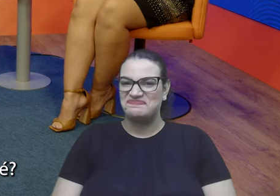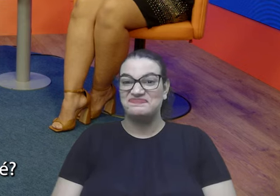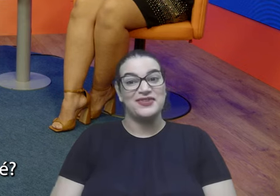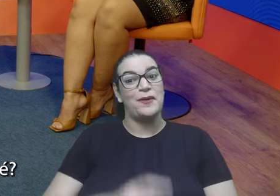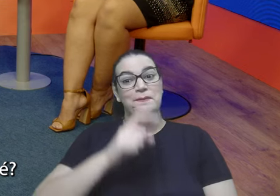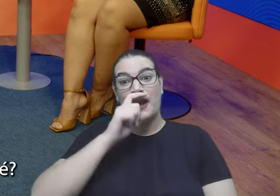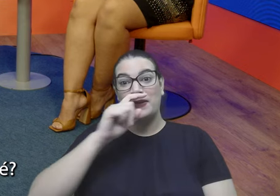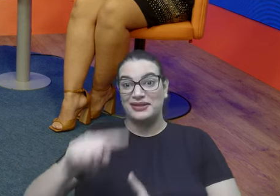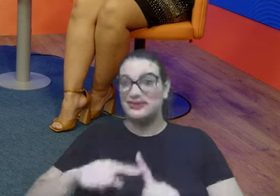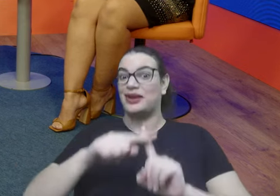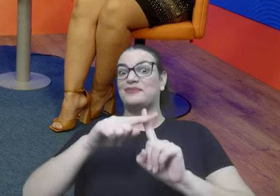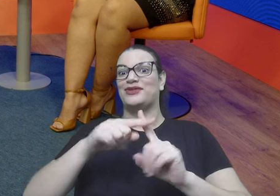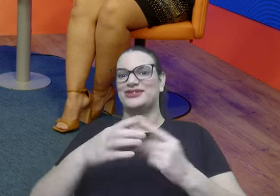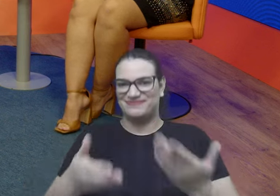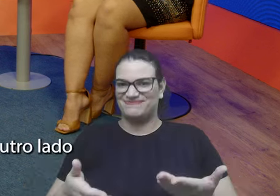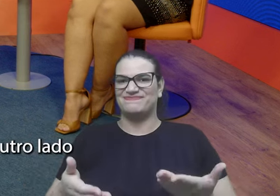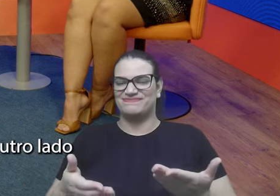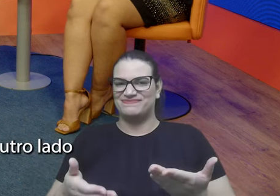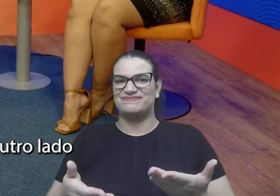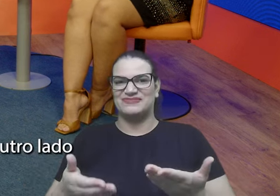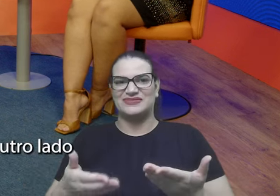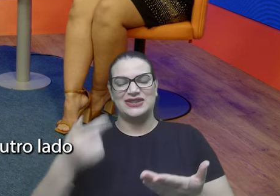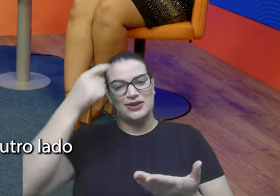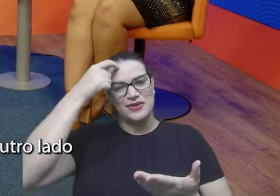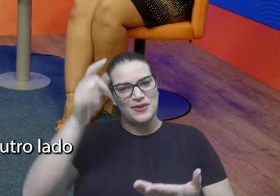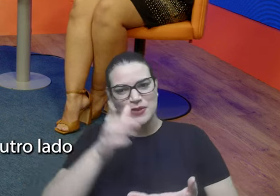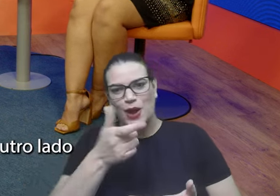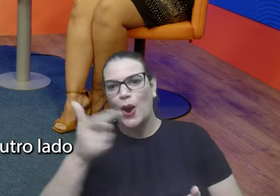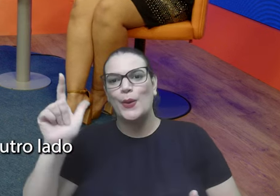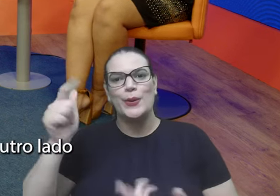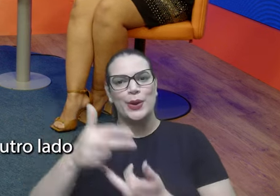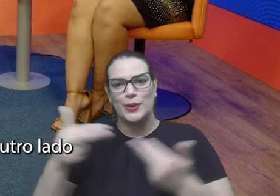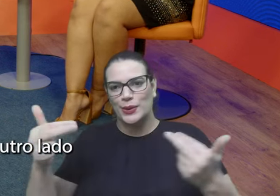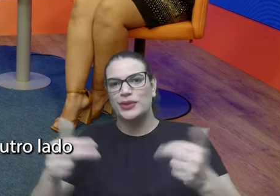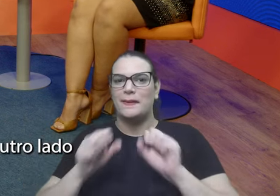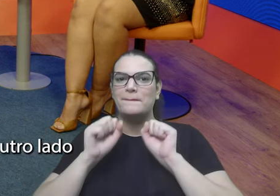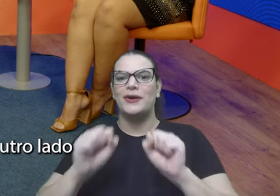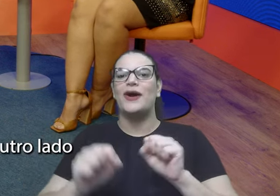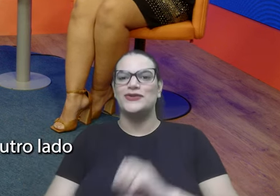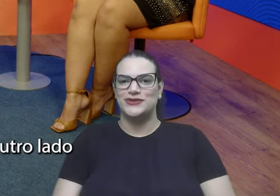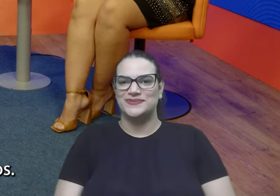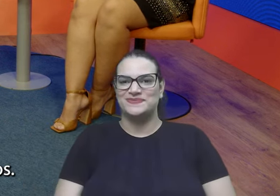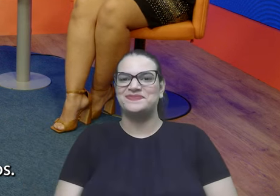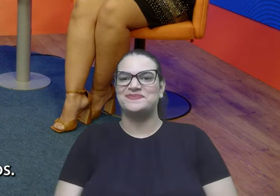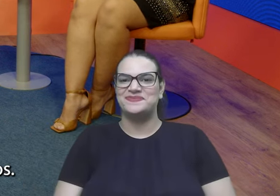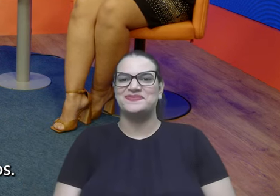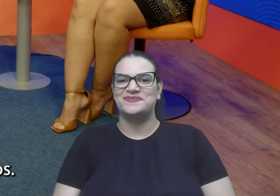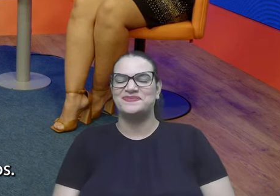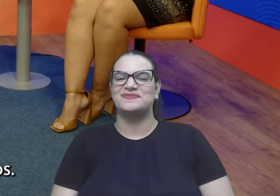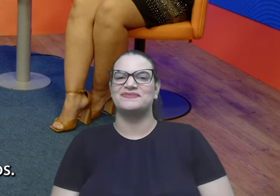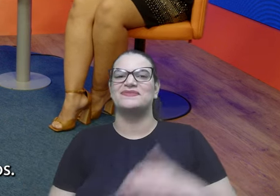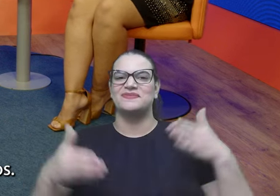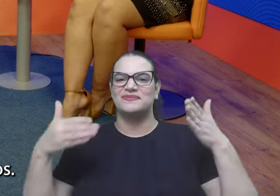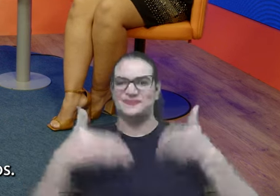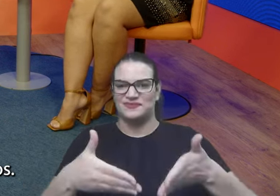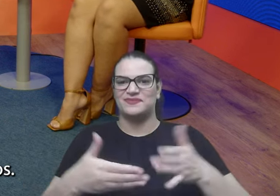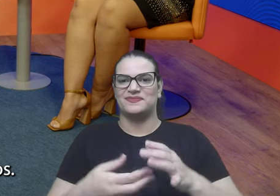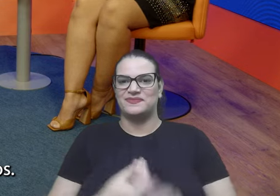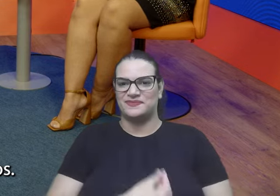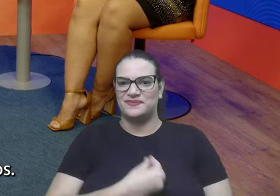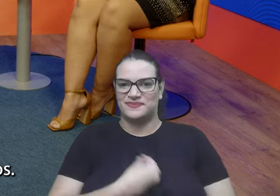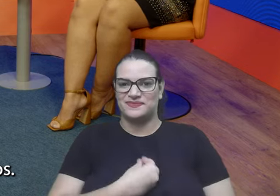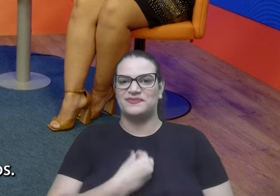positiva né exatamente então eu tava levando para um outro lado e ele disse você pai né então eu vou participar ativamente desses